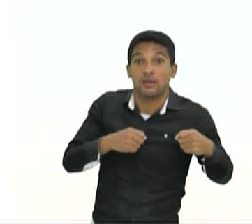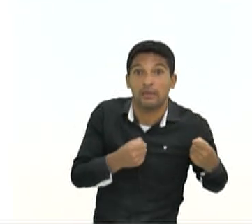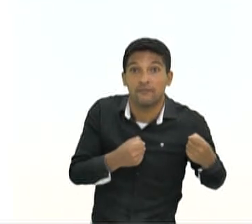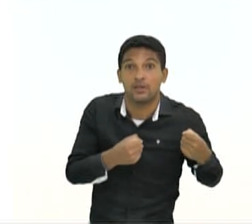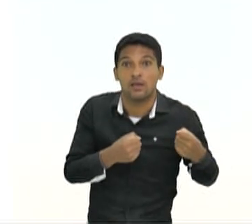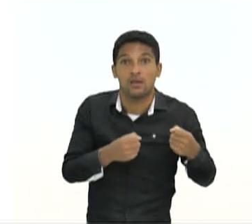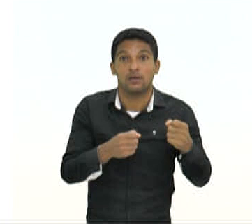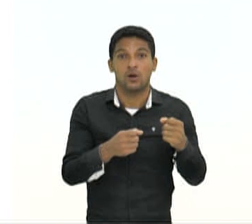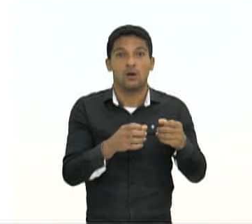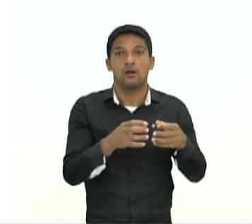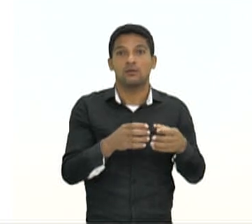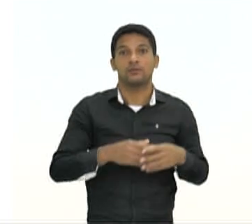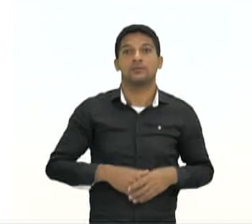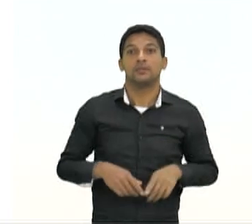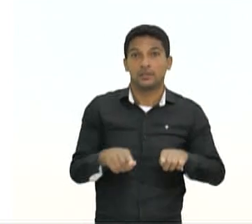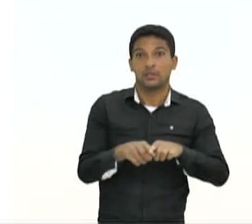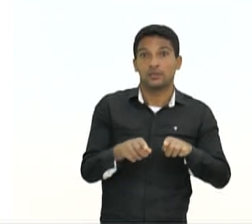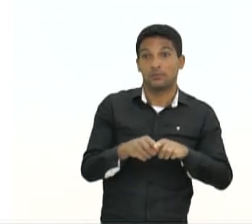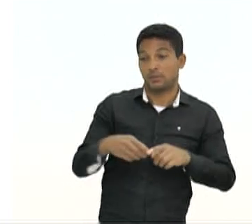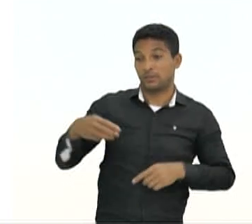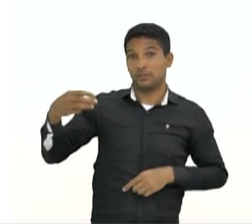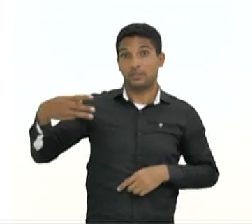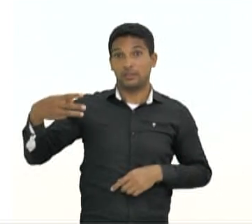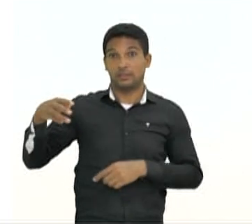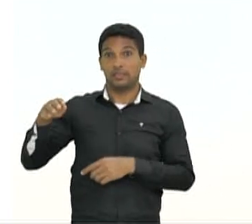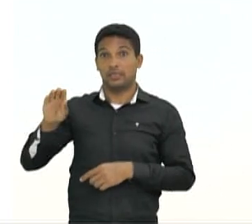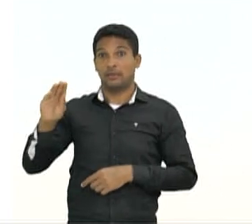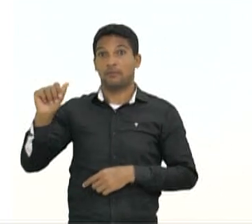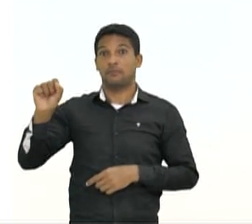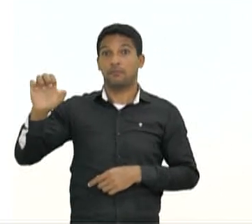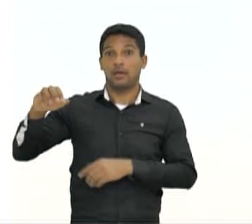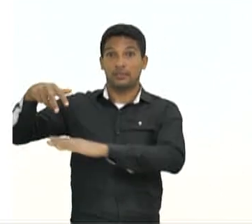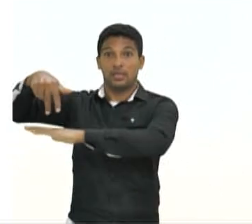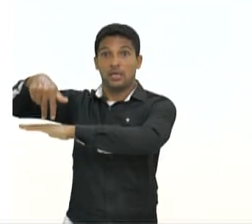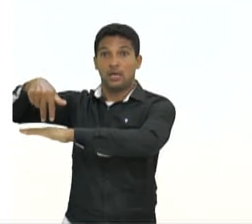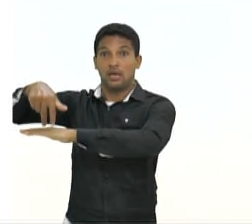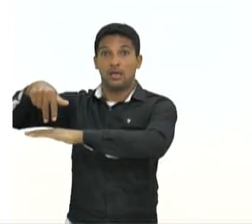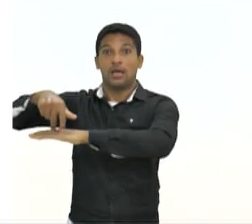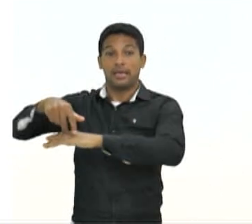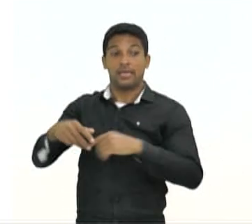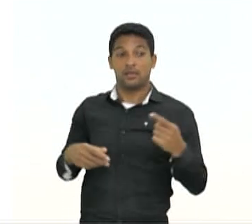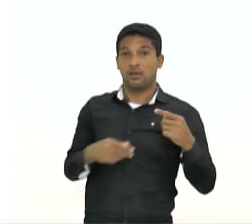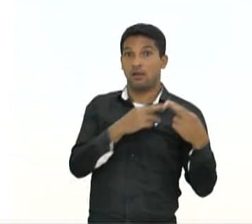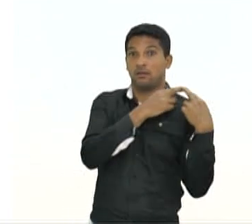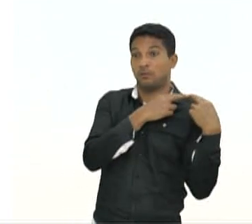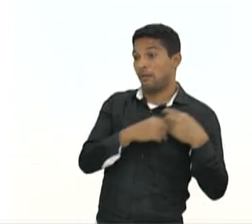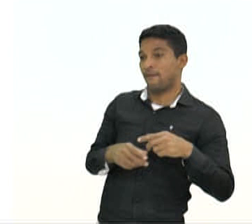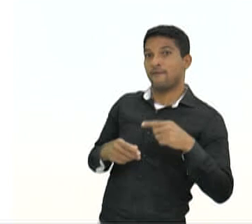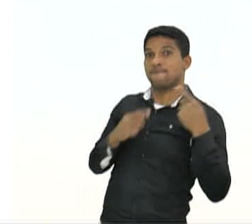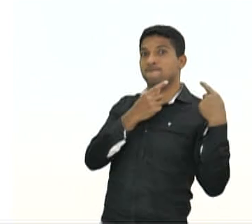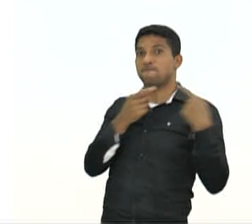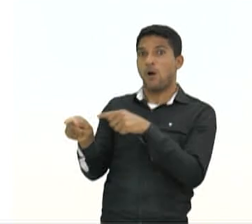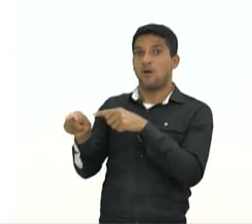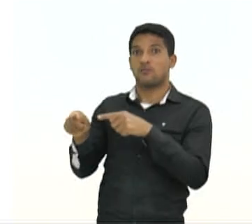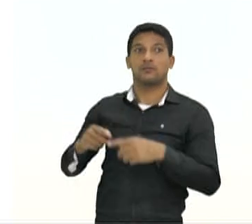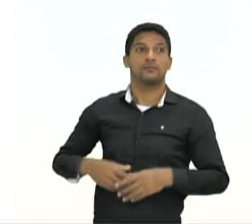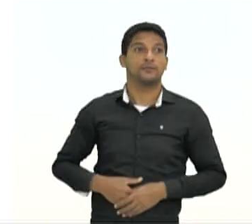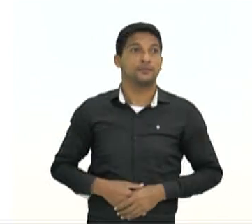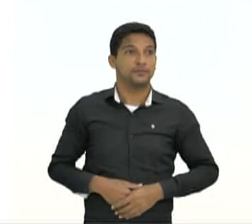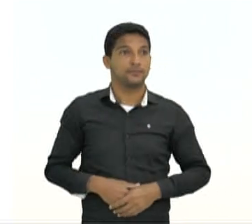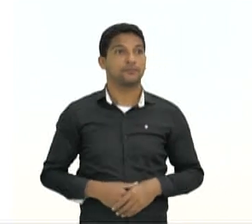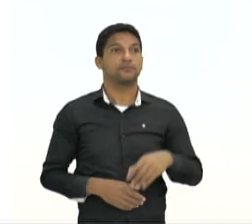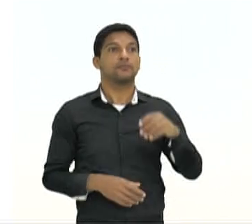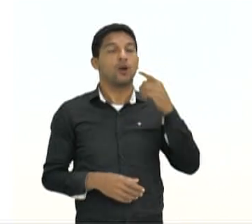realizar a eliminação na terceira base. Tem o RF, que é o right fielder, responsável por defender o lado direito do outfield.